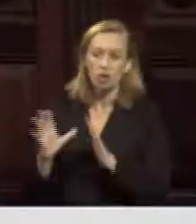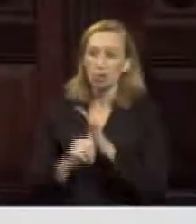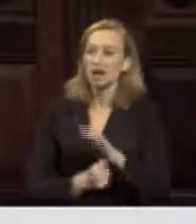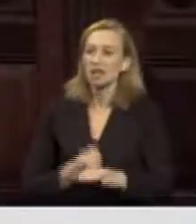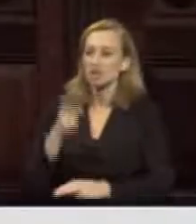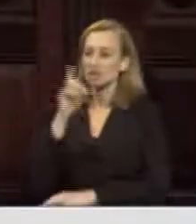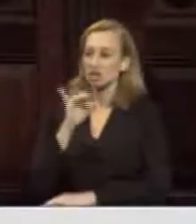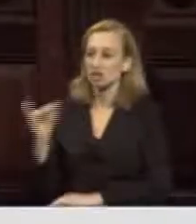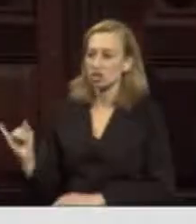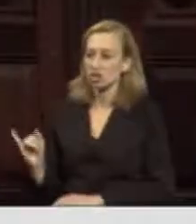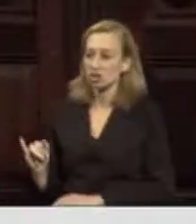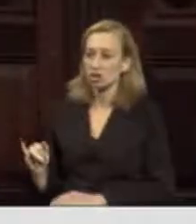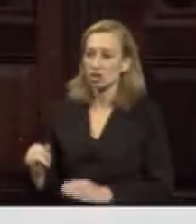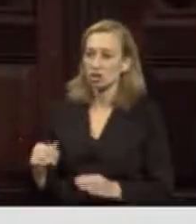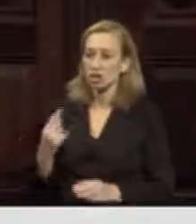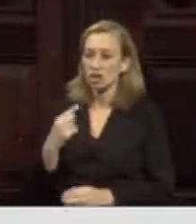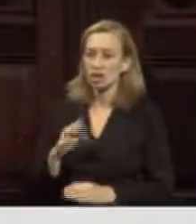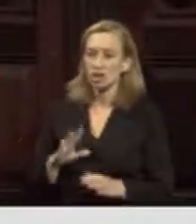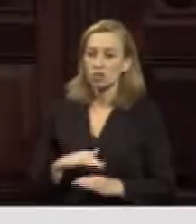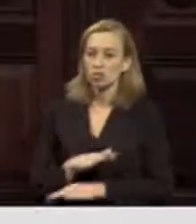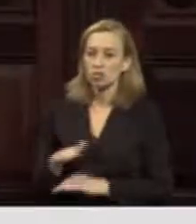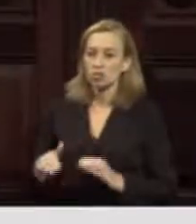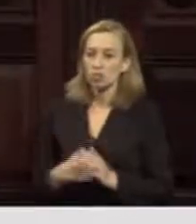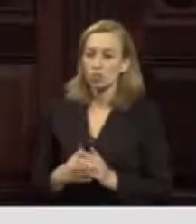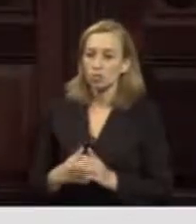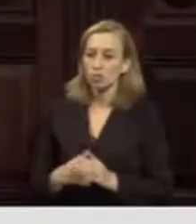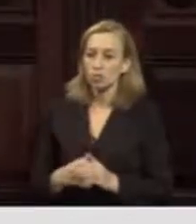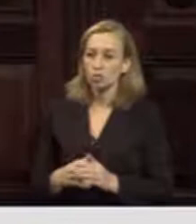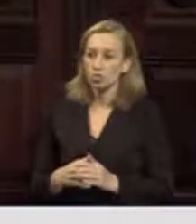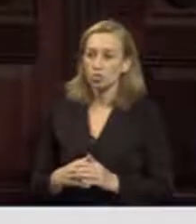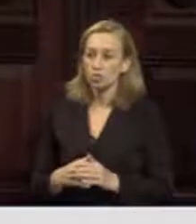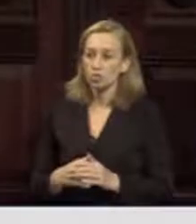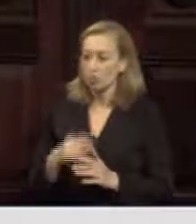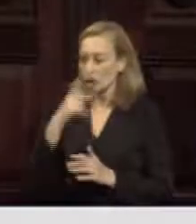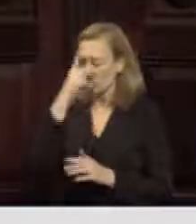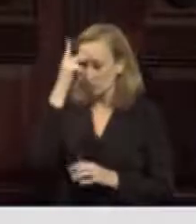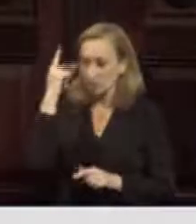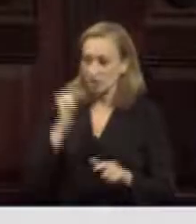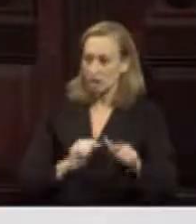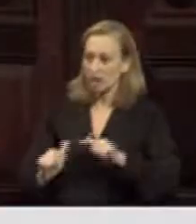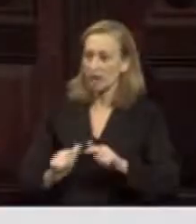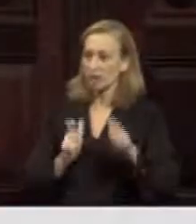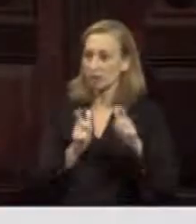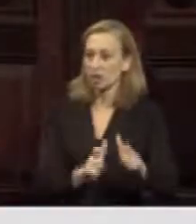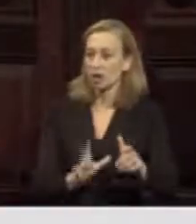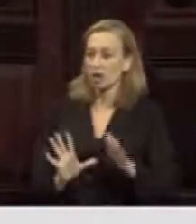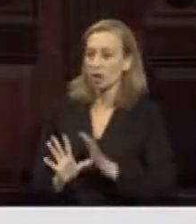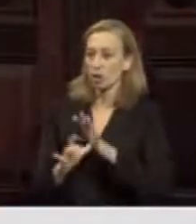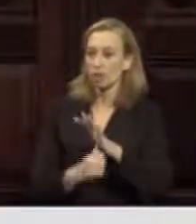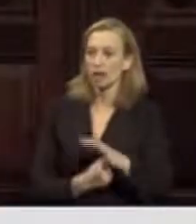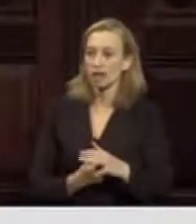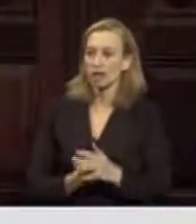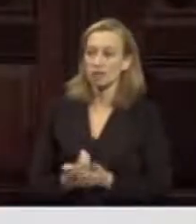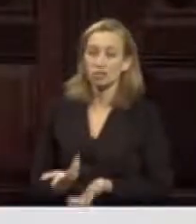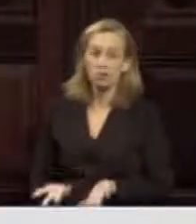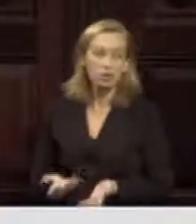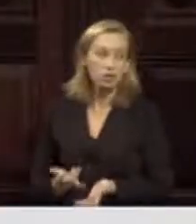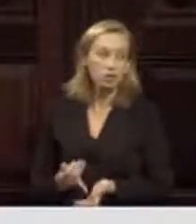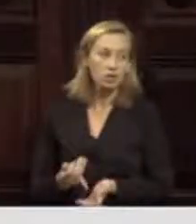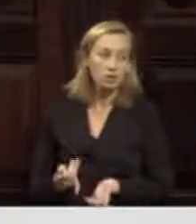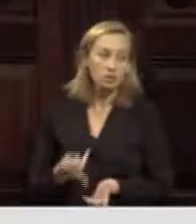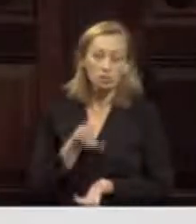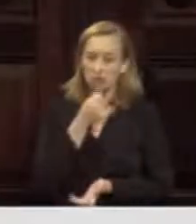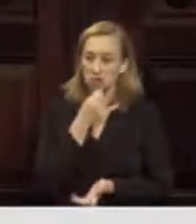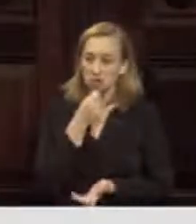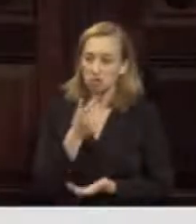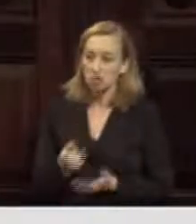tiveram todos os seus pertences levados pelos bandidos. Itaguaí vive hoje um drama terrível, que é o drama, eu já falei